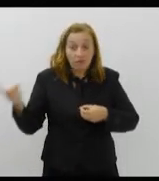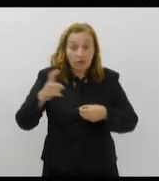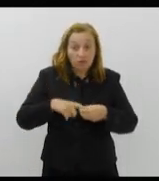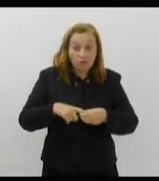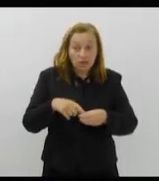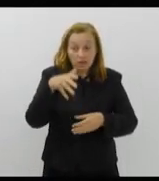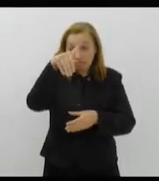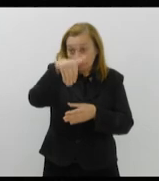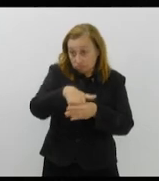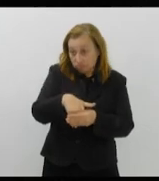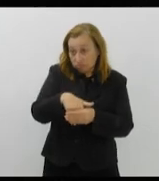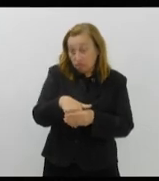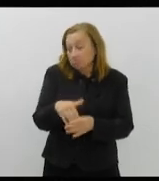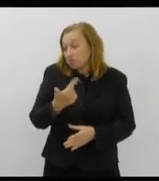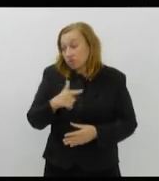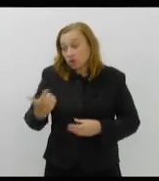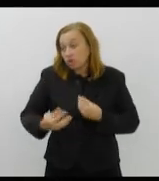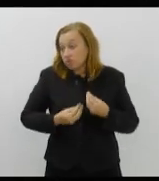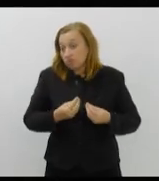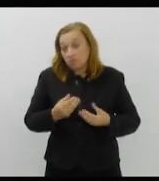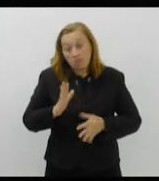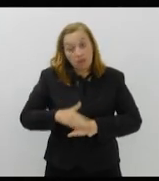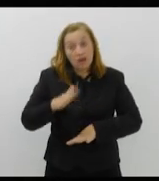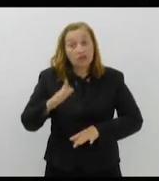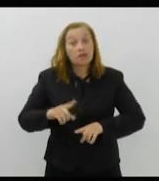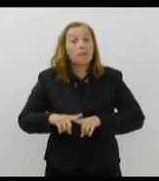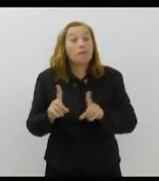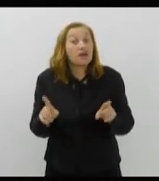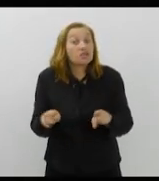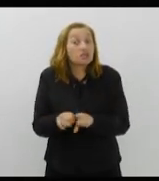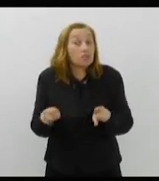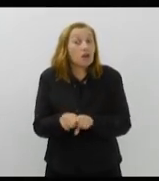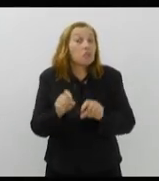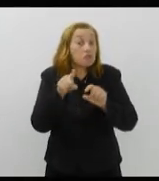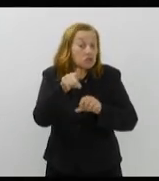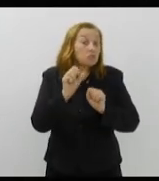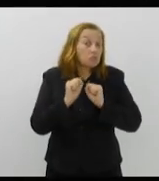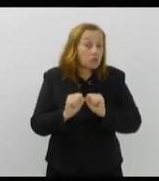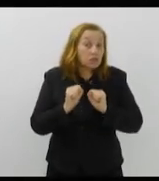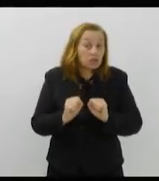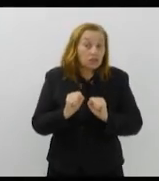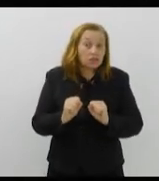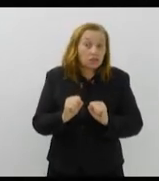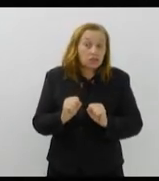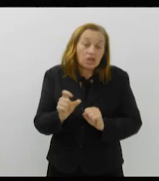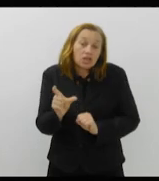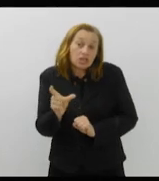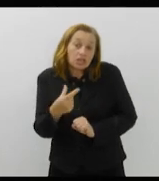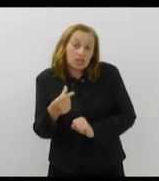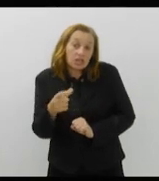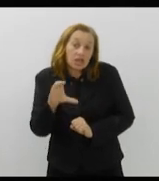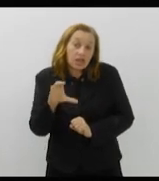temos mais esse tipo de bem mas também você poderia através de crédito